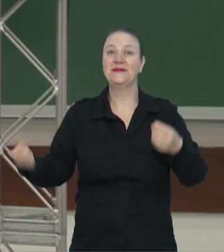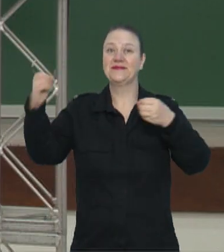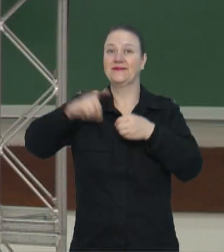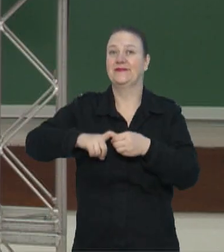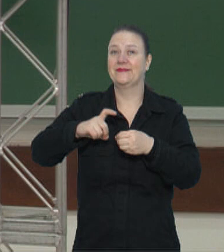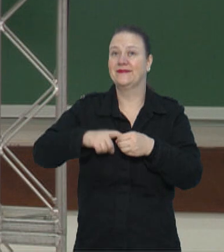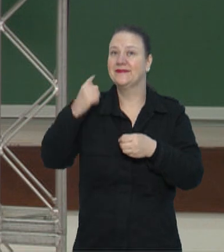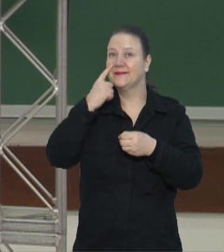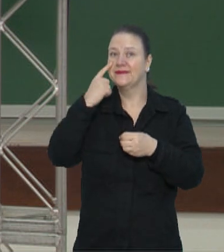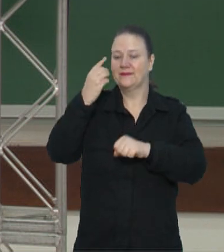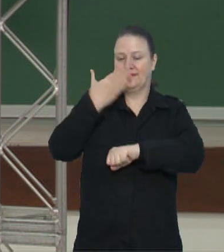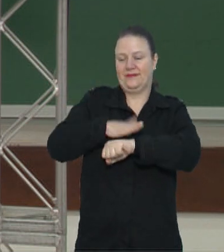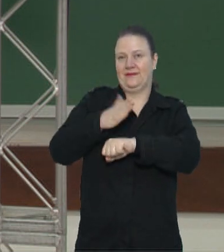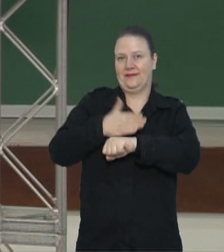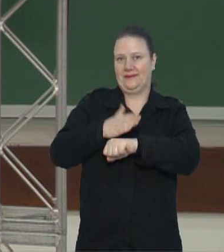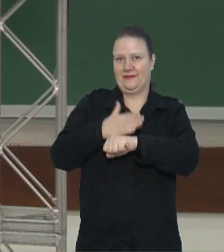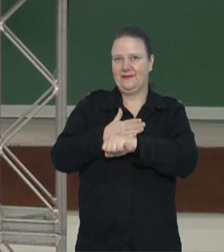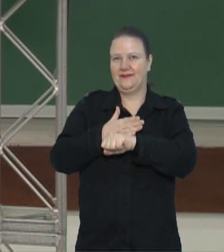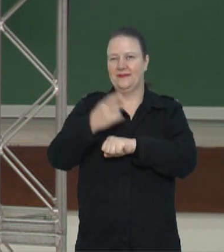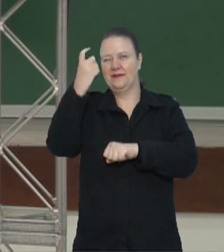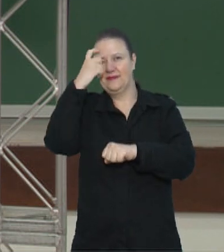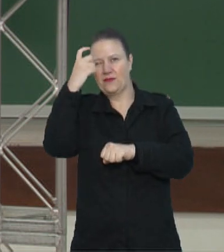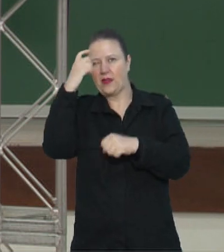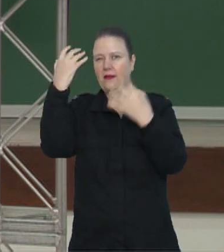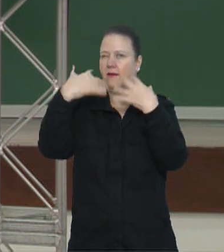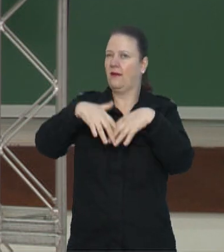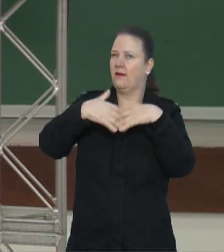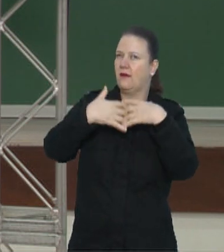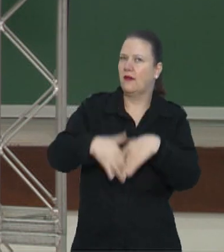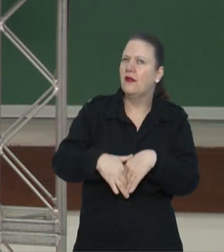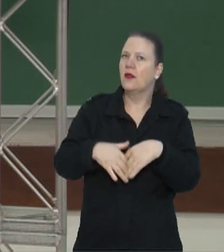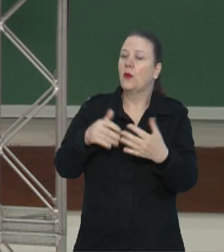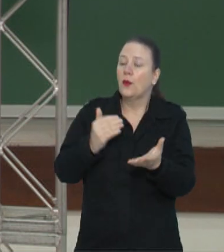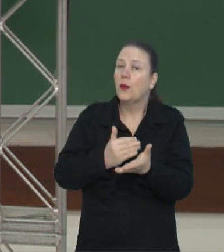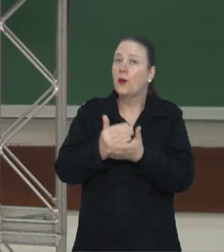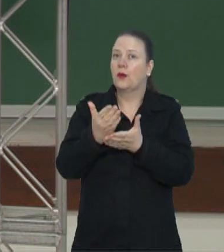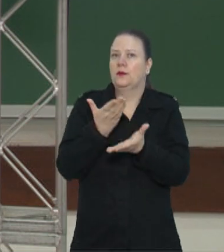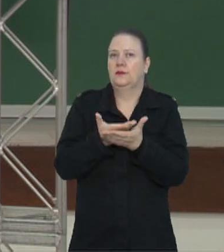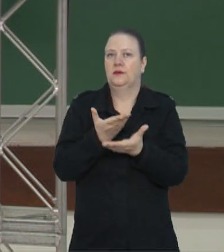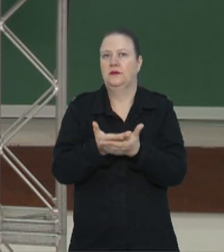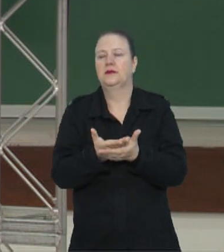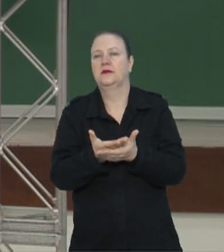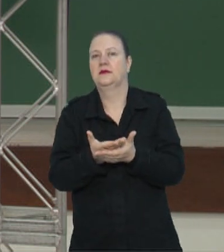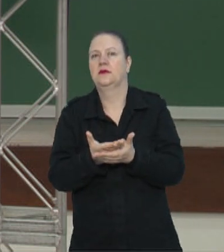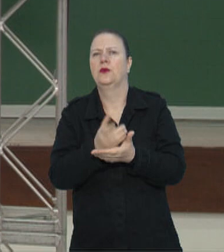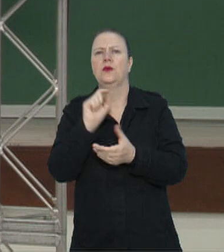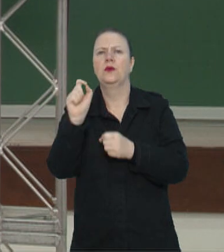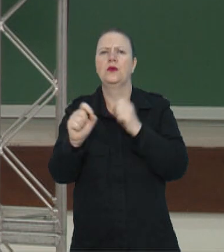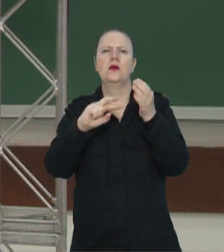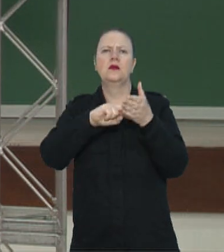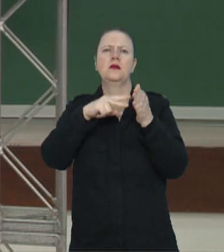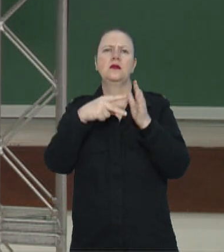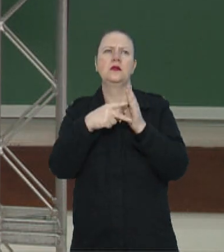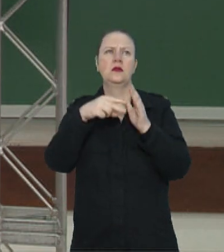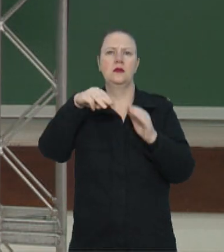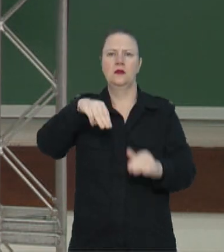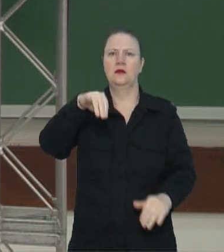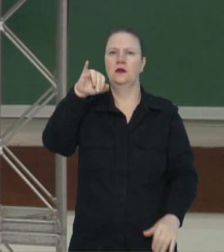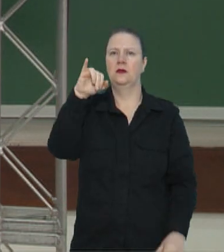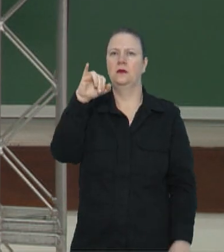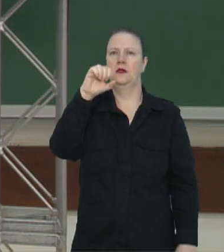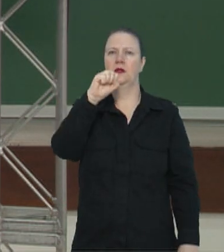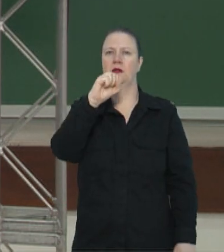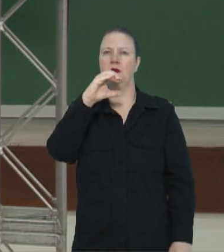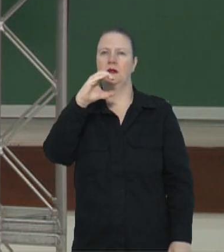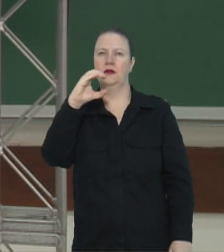Voltamos então com um exercício que ficou ali para vocês pensarem um pouquinho nesse início, né, da aula, o que é miscigenação. Então